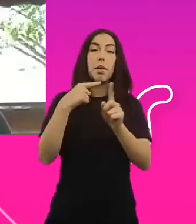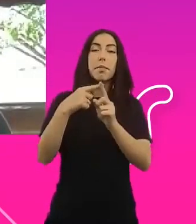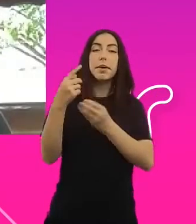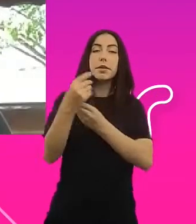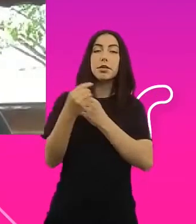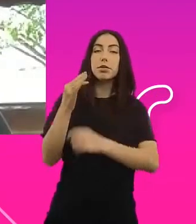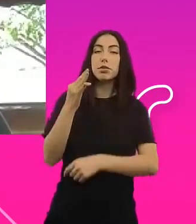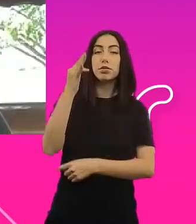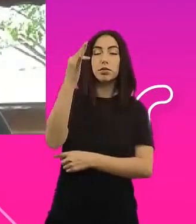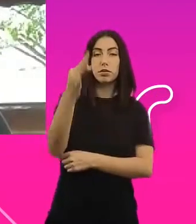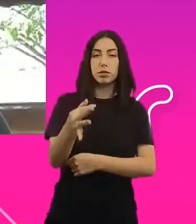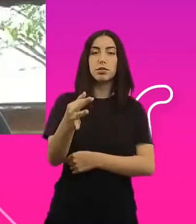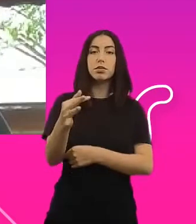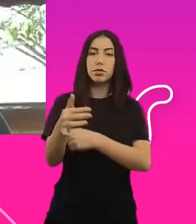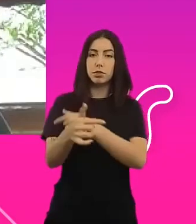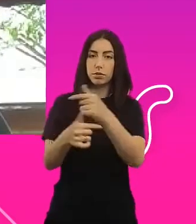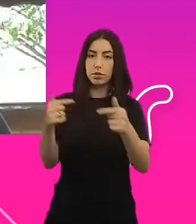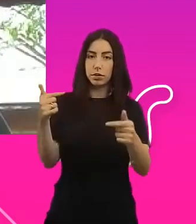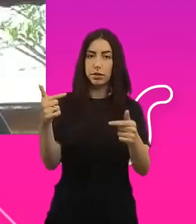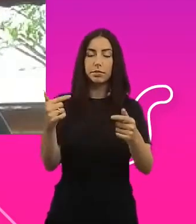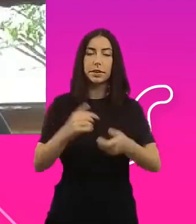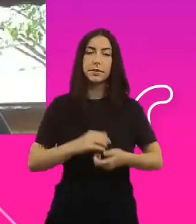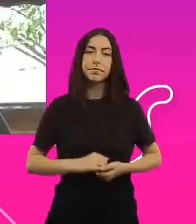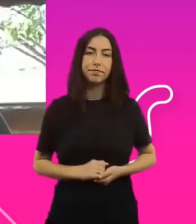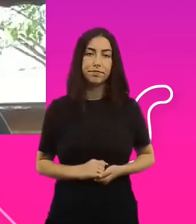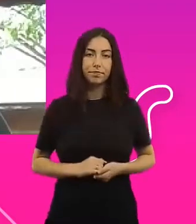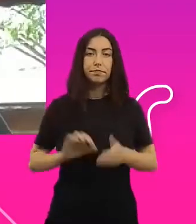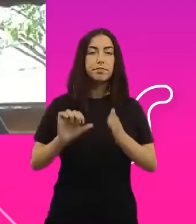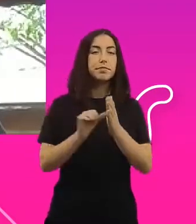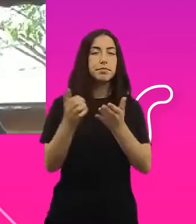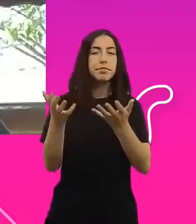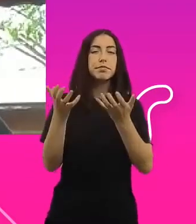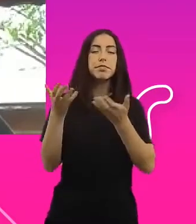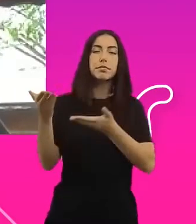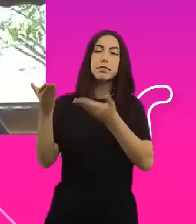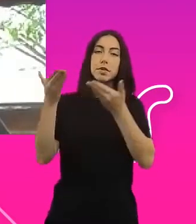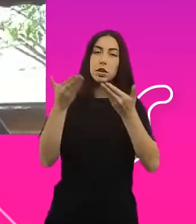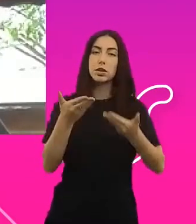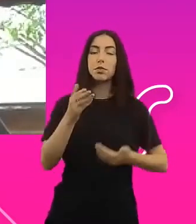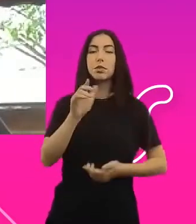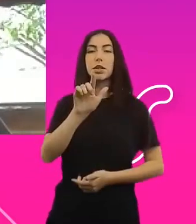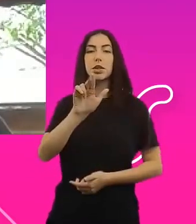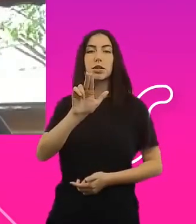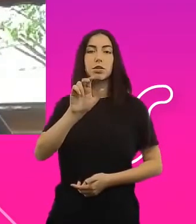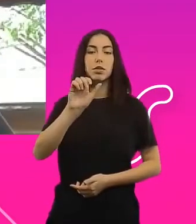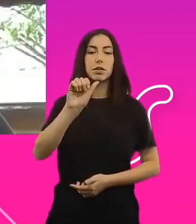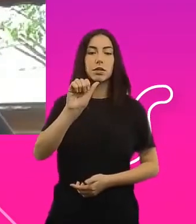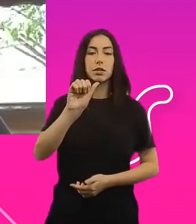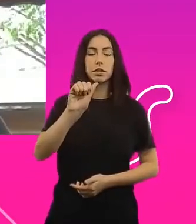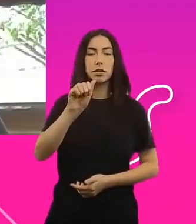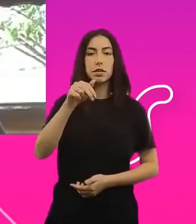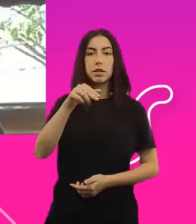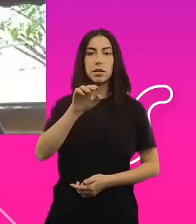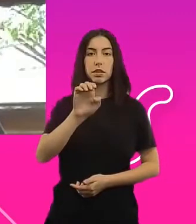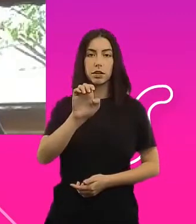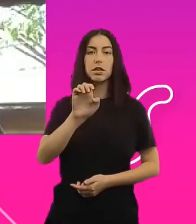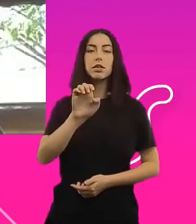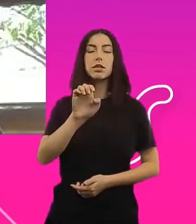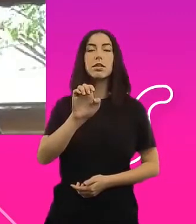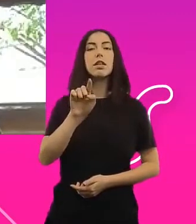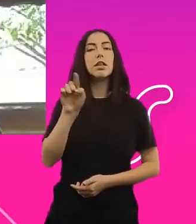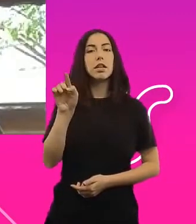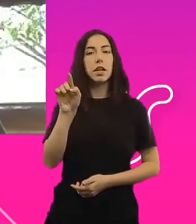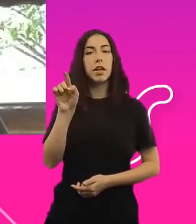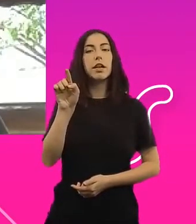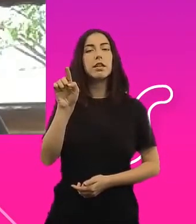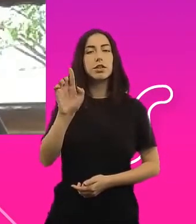Então, primeiro, eu gostaria de chamar a Luciane Pedro. A Luciane, há 13 anos, é